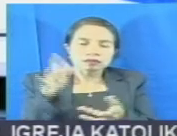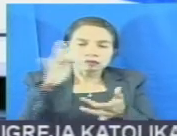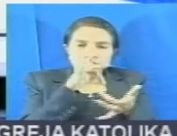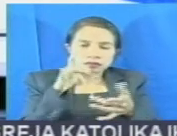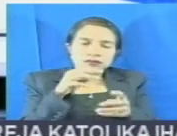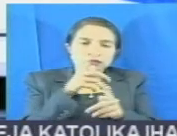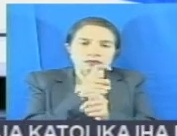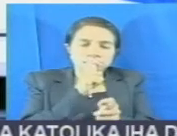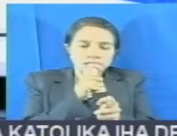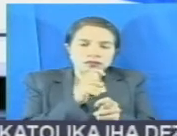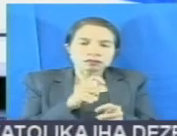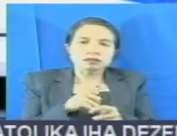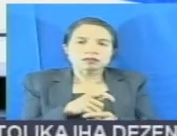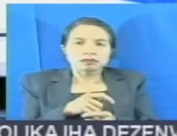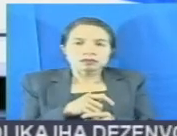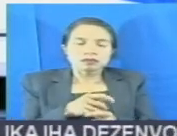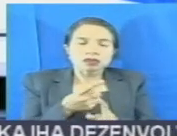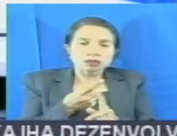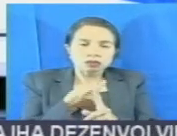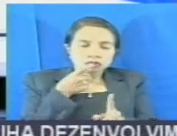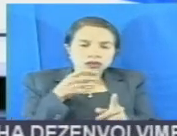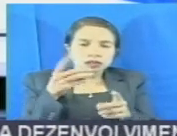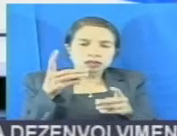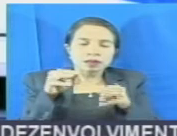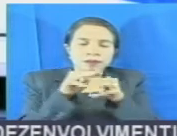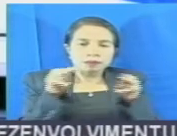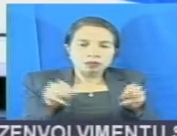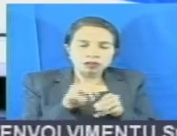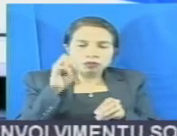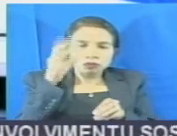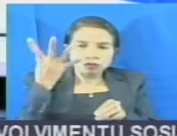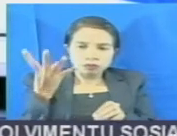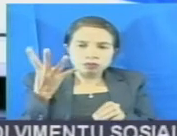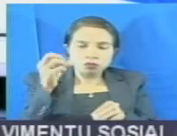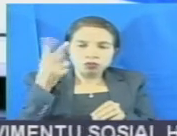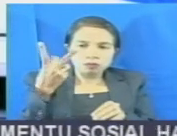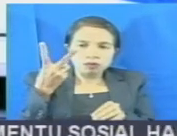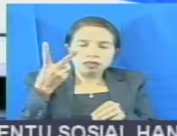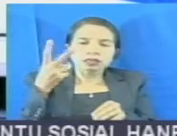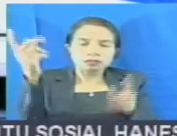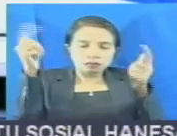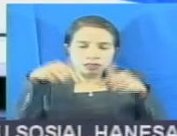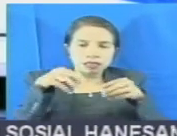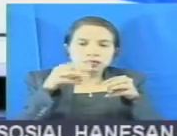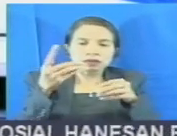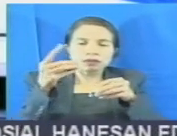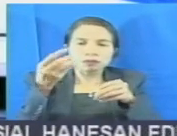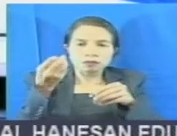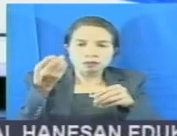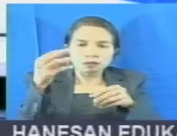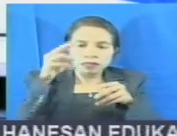maka atu movimento usi capital municipio Sanurisin Roma iha capital Dili nomos capital Dili atu